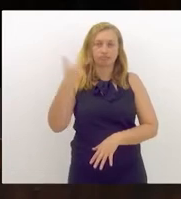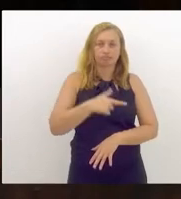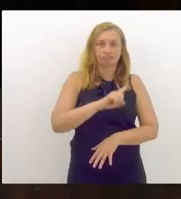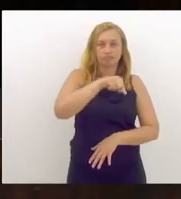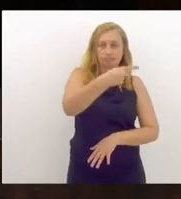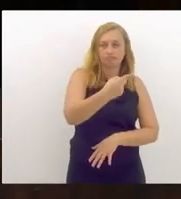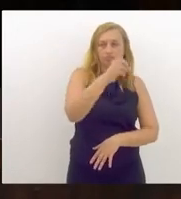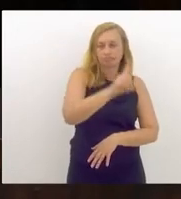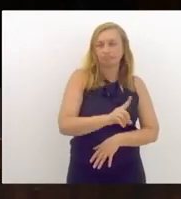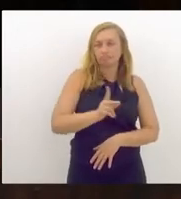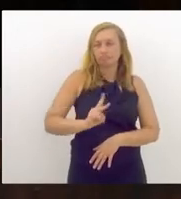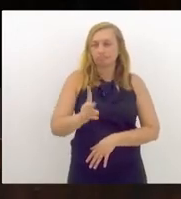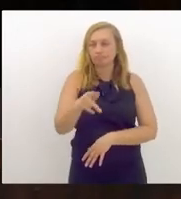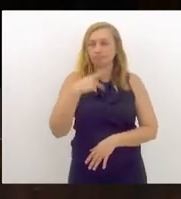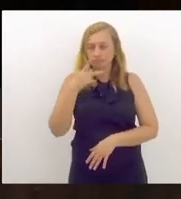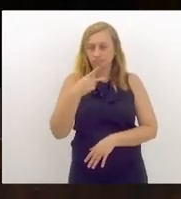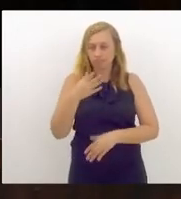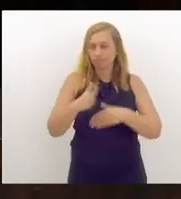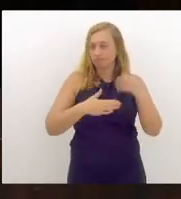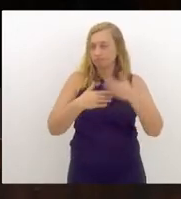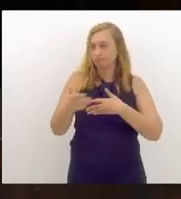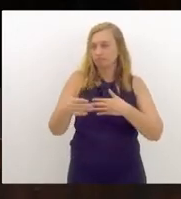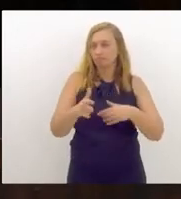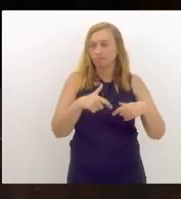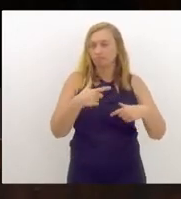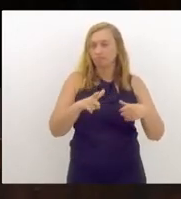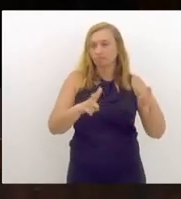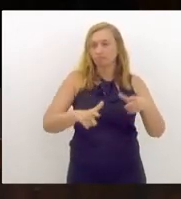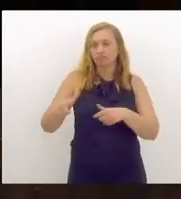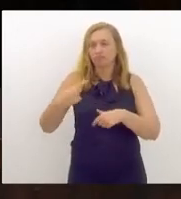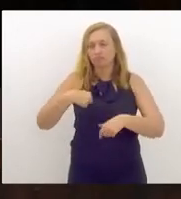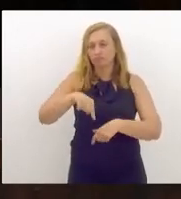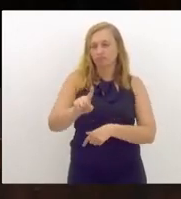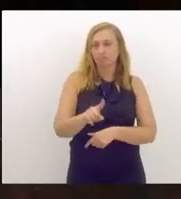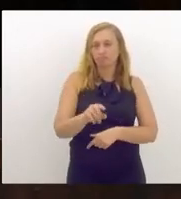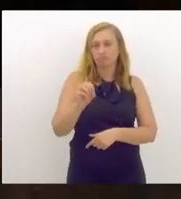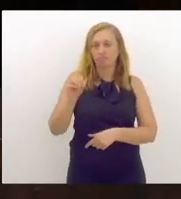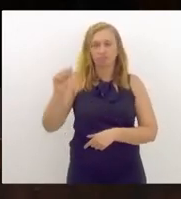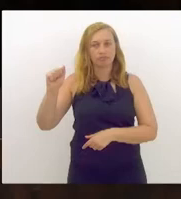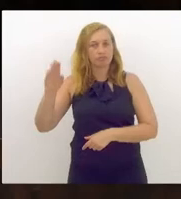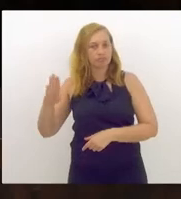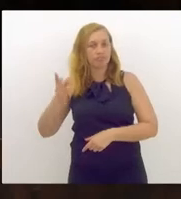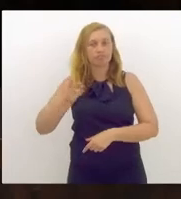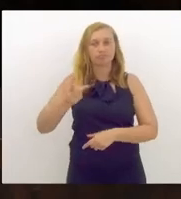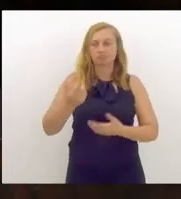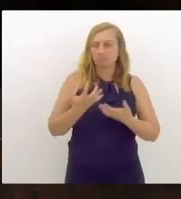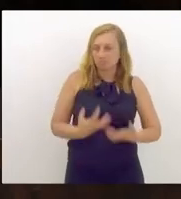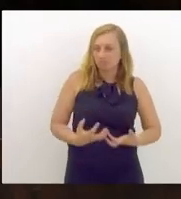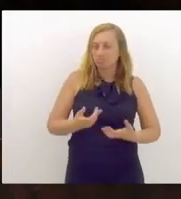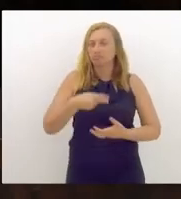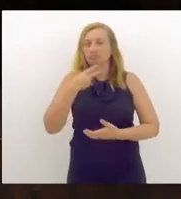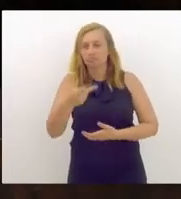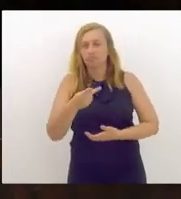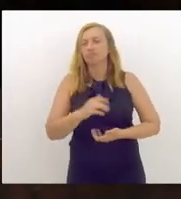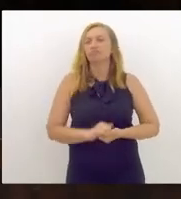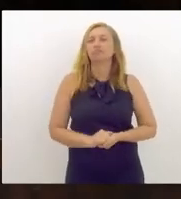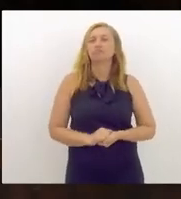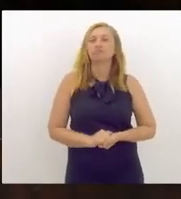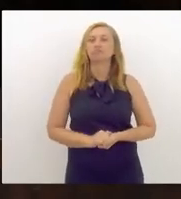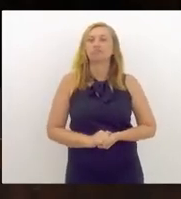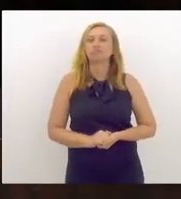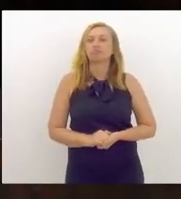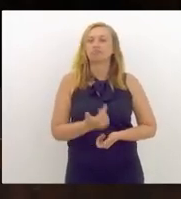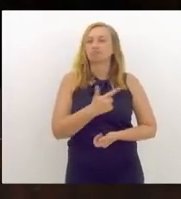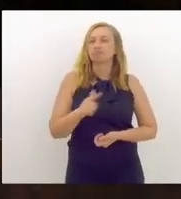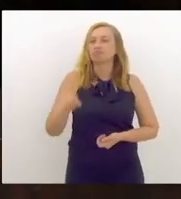costumo dizer isso em todos os lugares que voa na justiça na OAB eu não me canso de dizer isso que sem